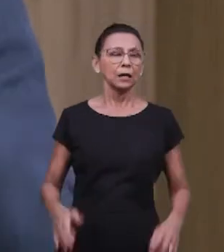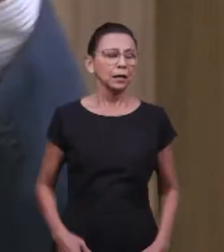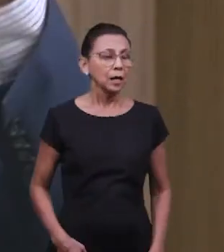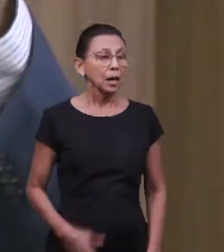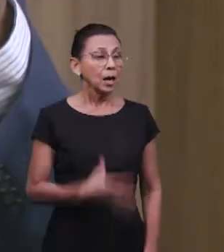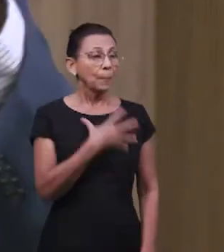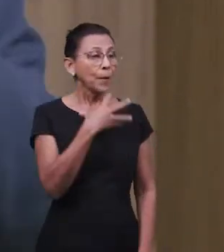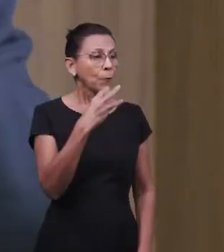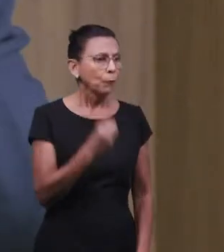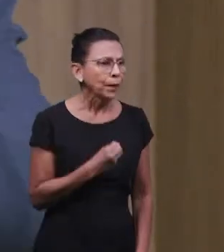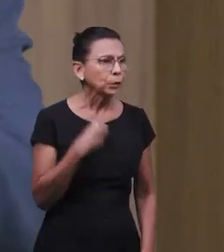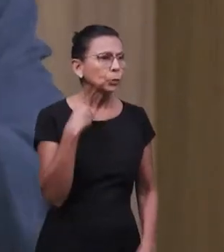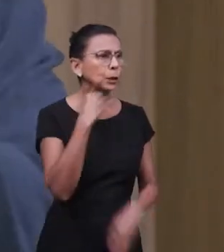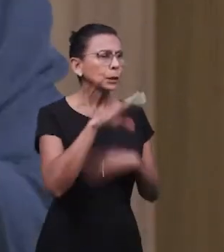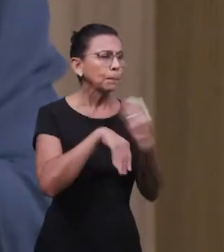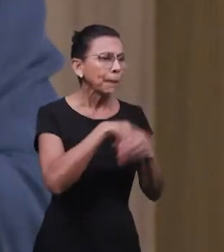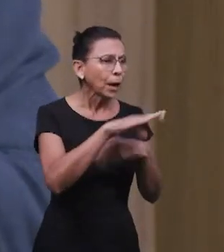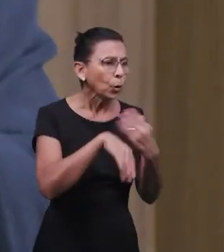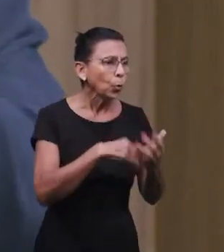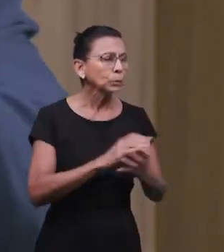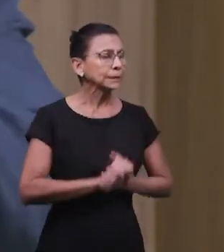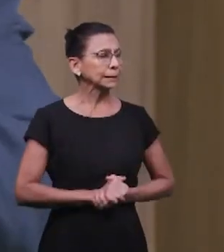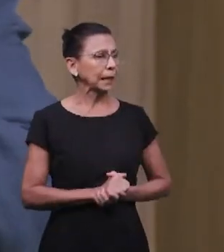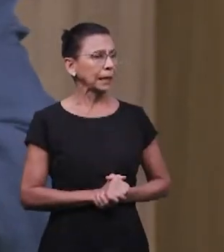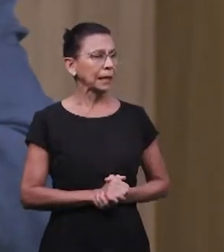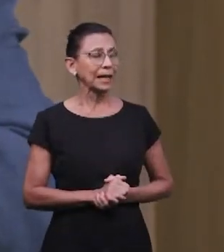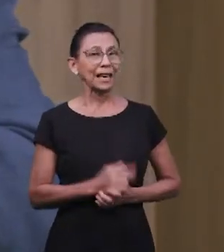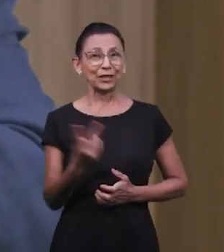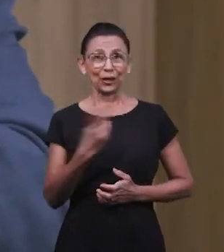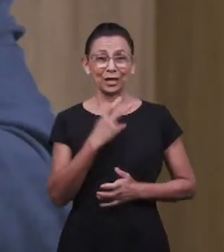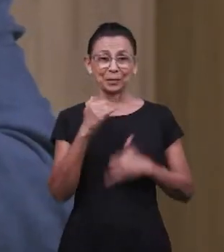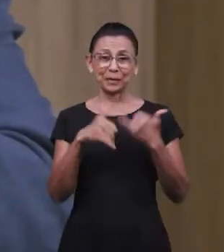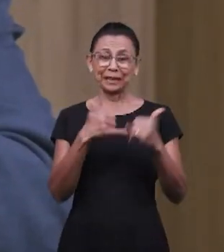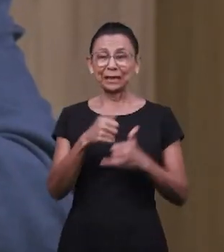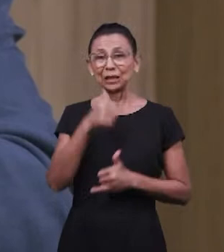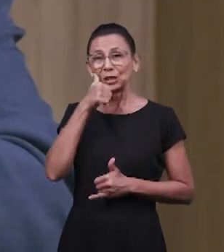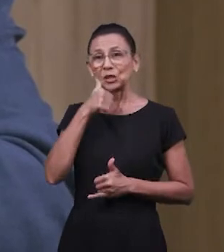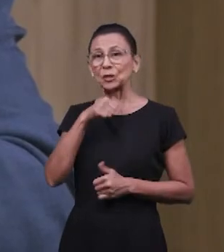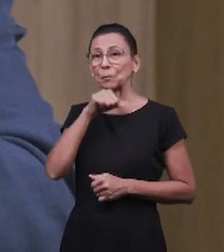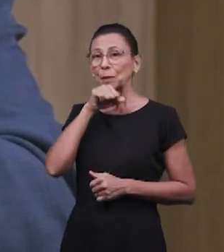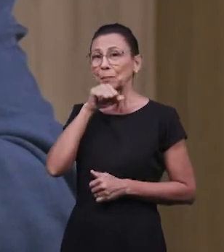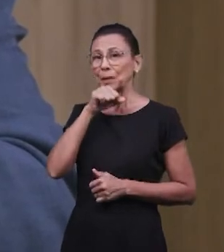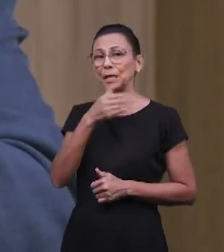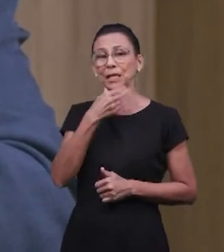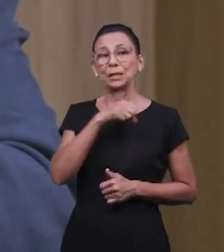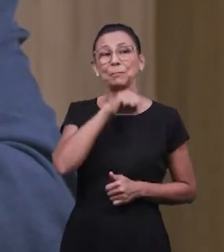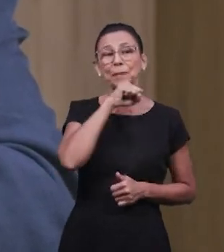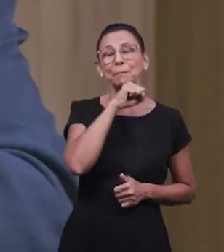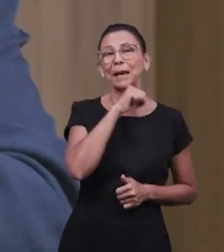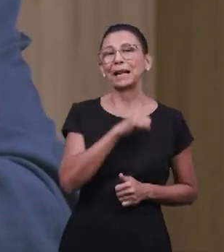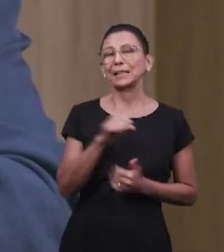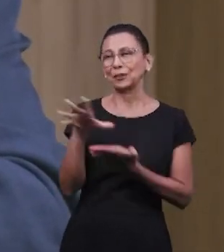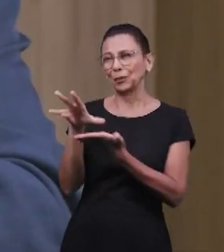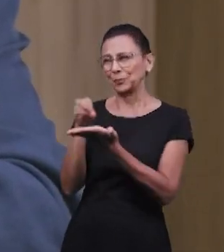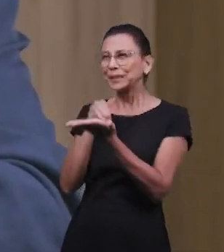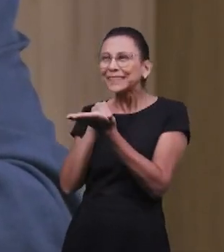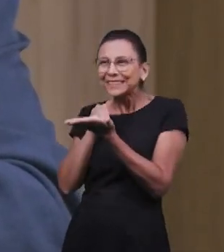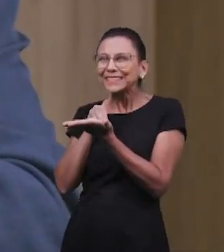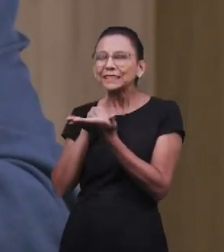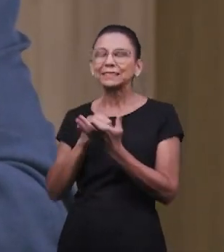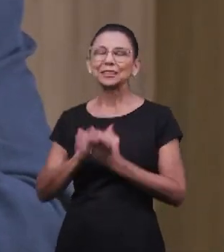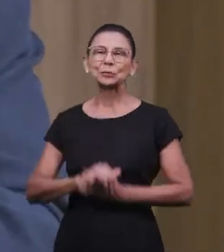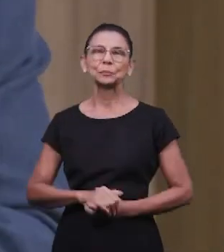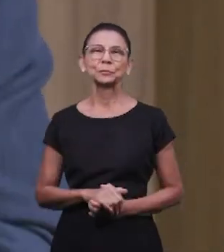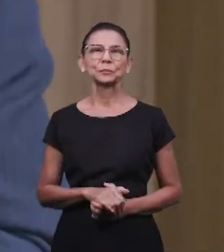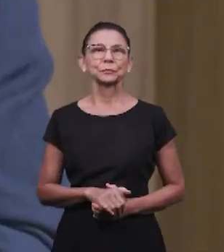brincando de papai e mamãe. Então é o seguinte, Jesus falou aqui em Mateus 12, 27, vossos filhos serão vossos